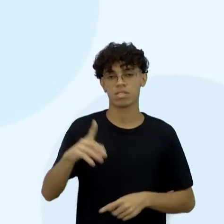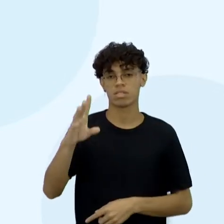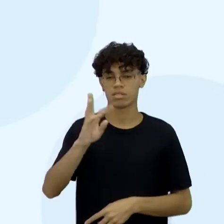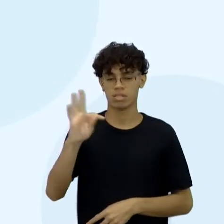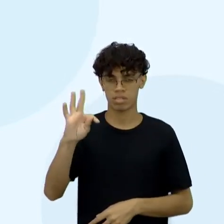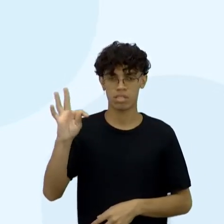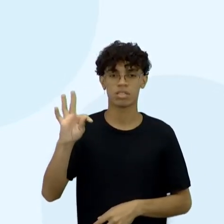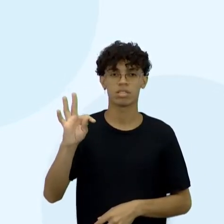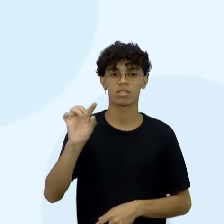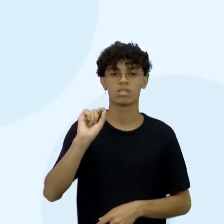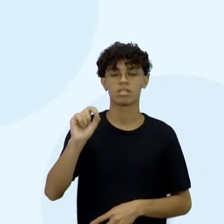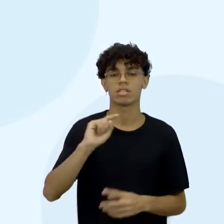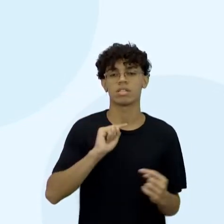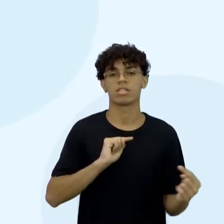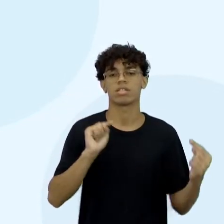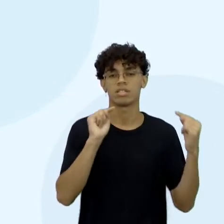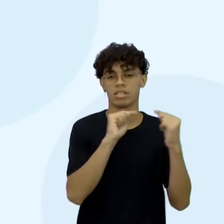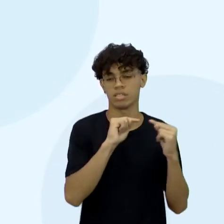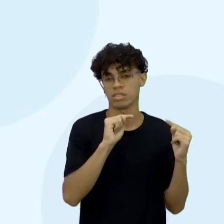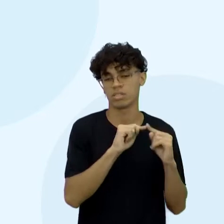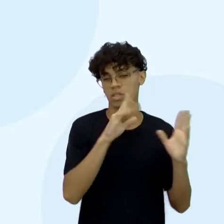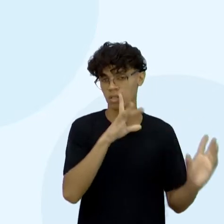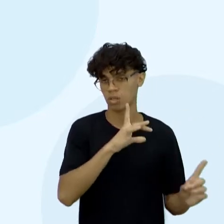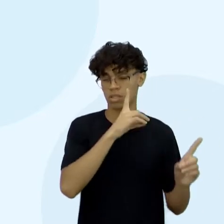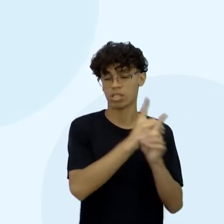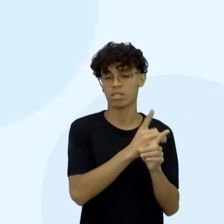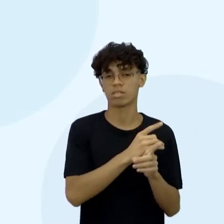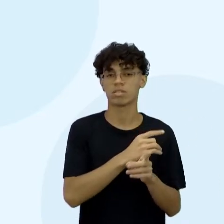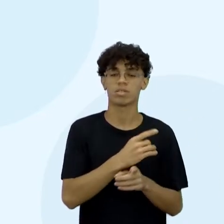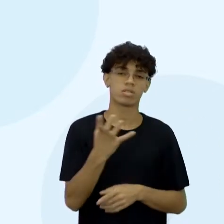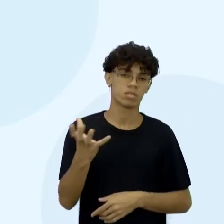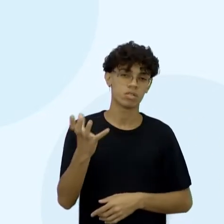querendo achar essa relação que a gente fez anteriormente,